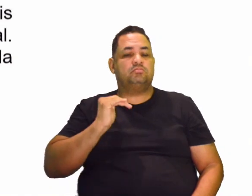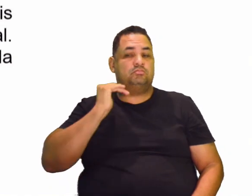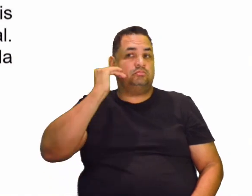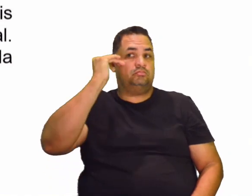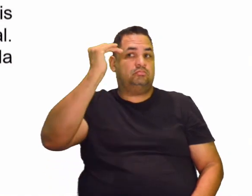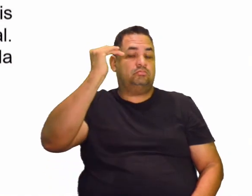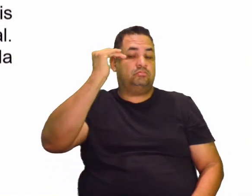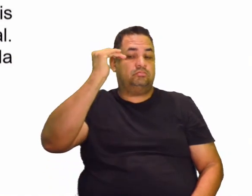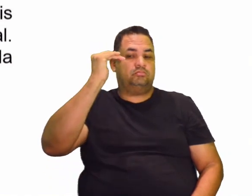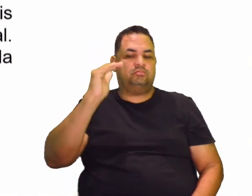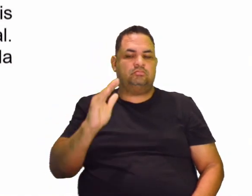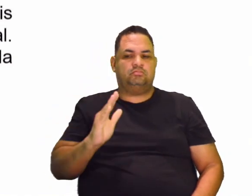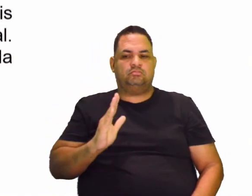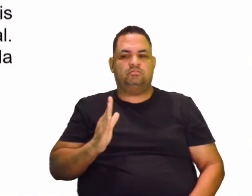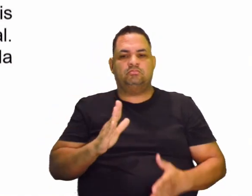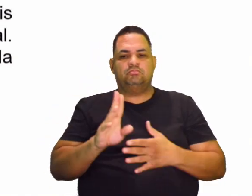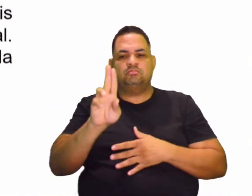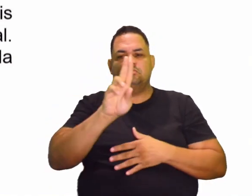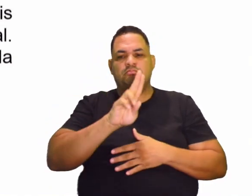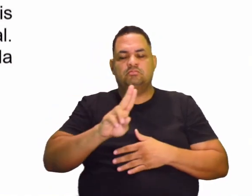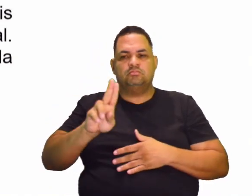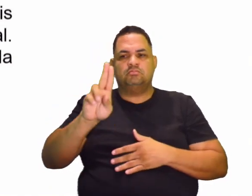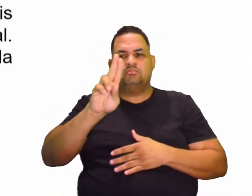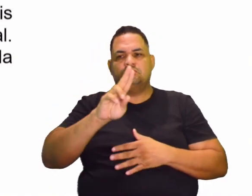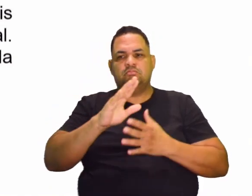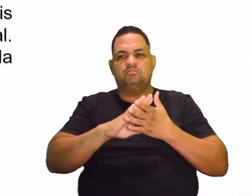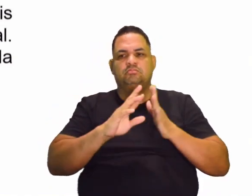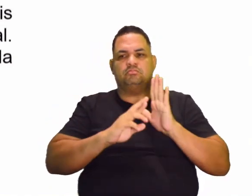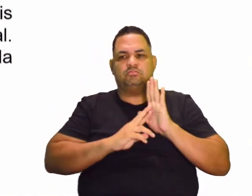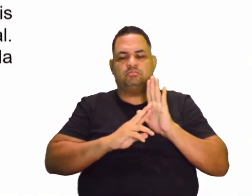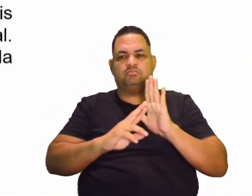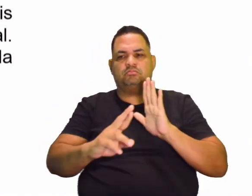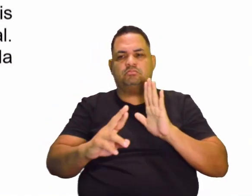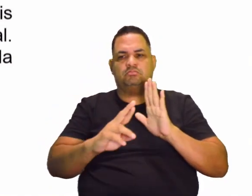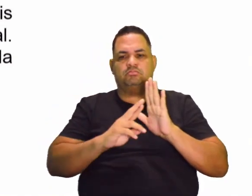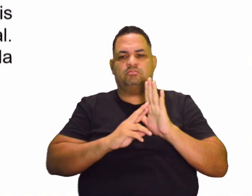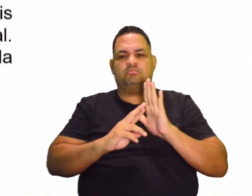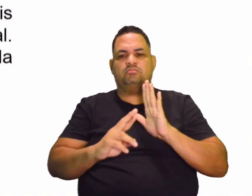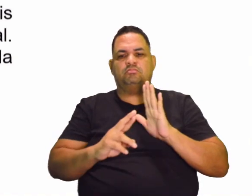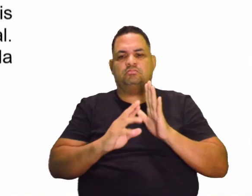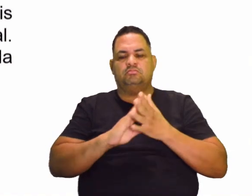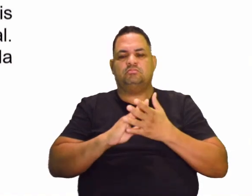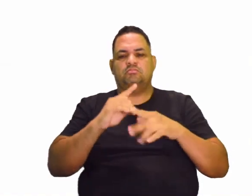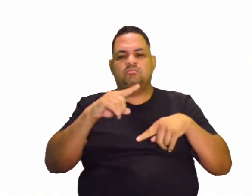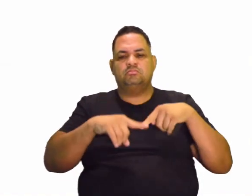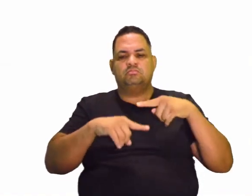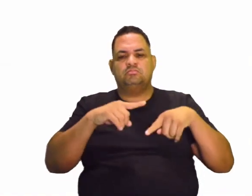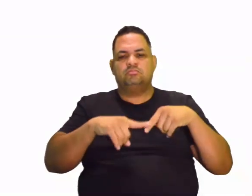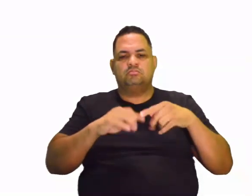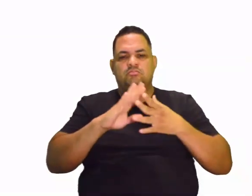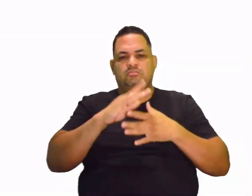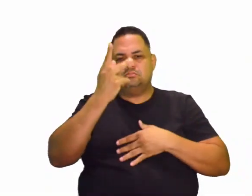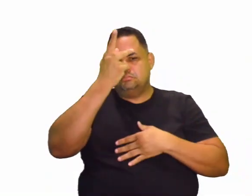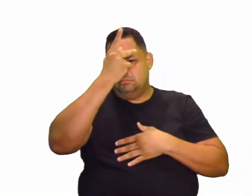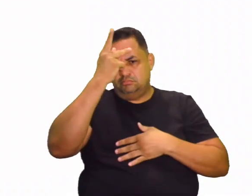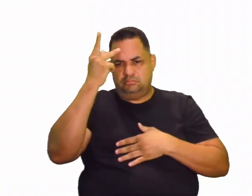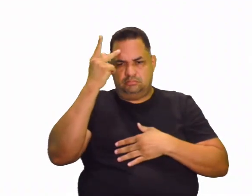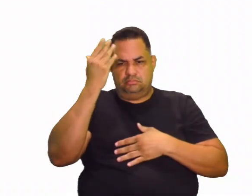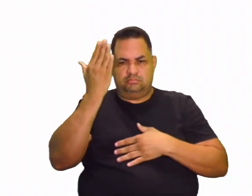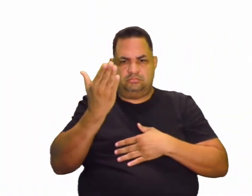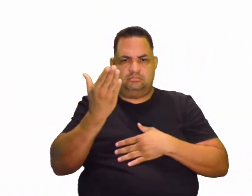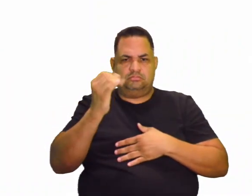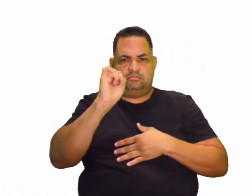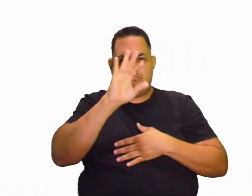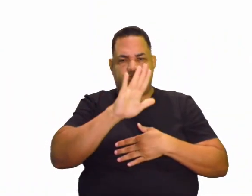aí na utilização da representação aí dos objetos e das pessoas. Aqui a